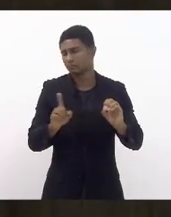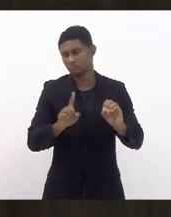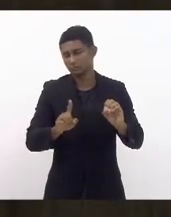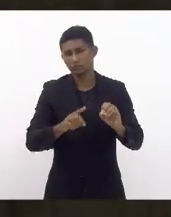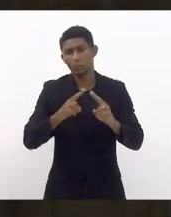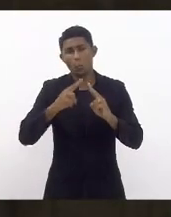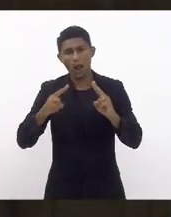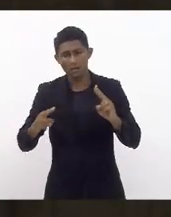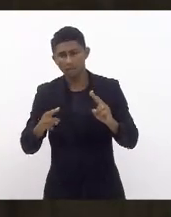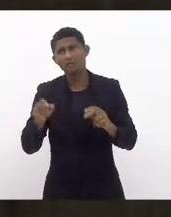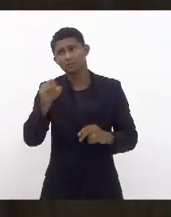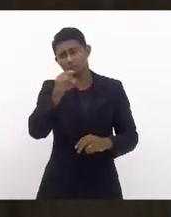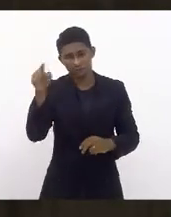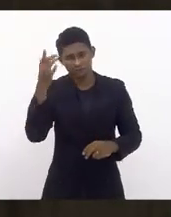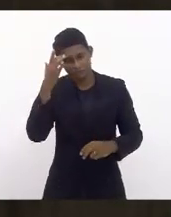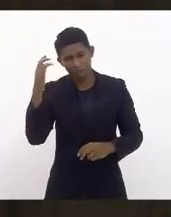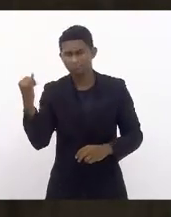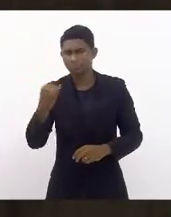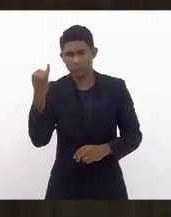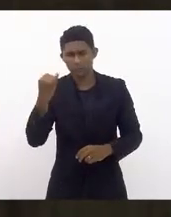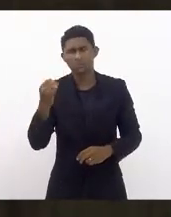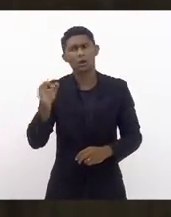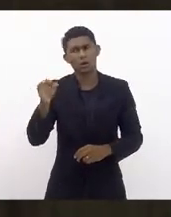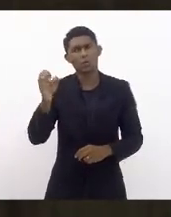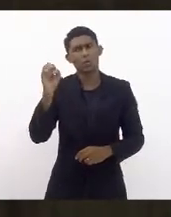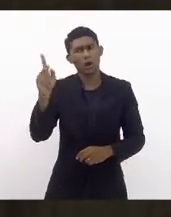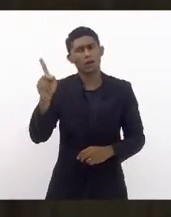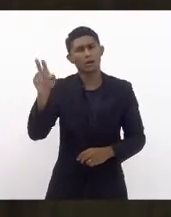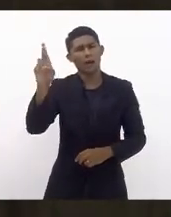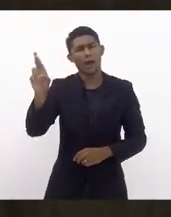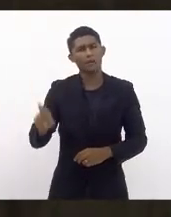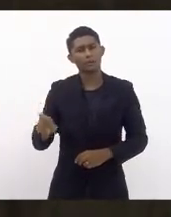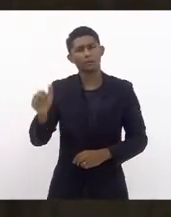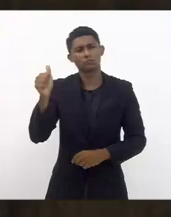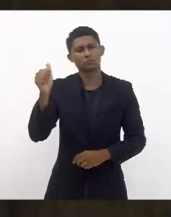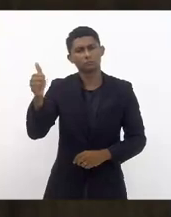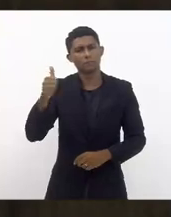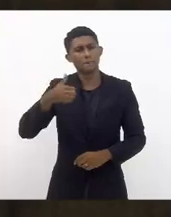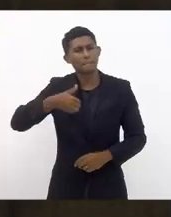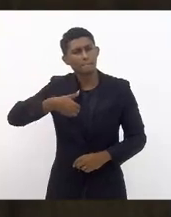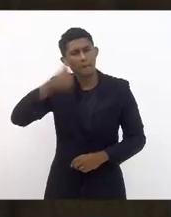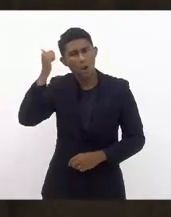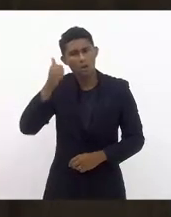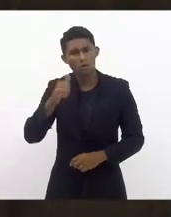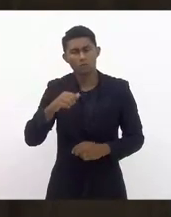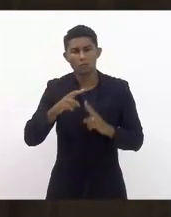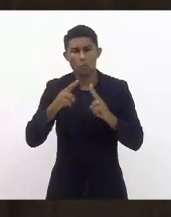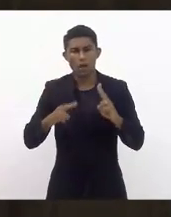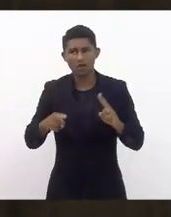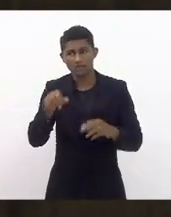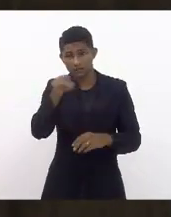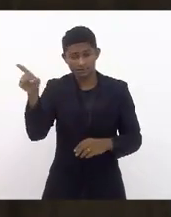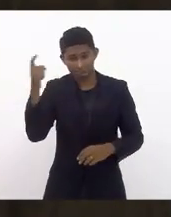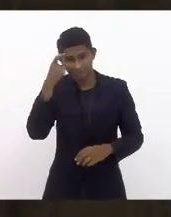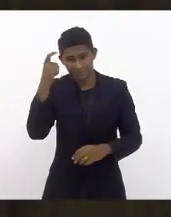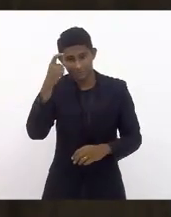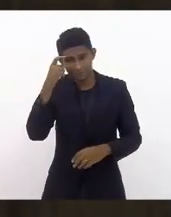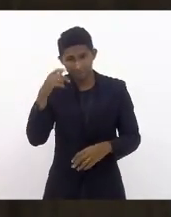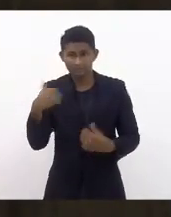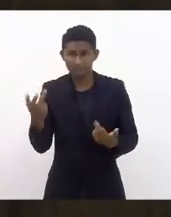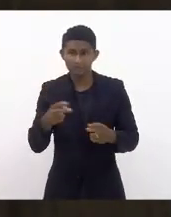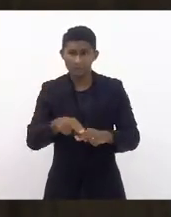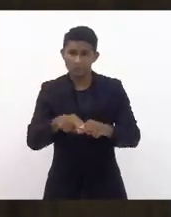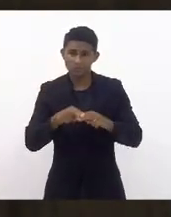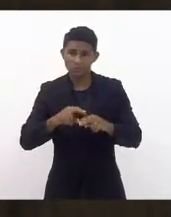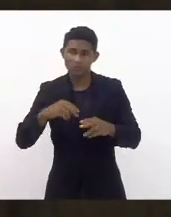para eles é importante, e eu até dou razão a eles. É melhor ter o certificado da UERJ, assim eles pensam. Por isso que essa